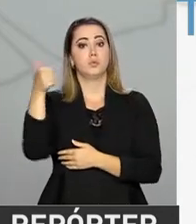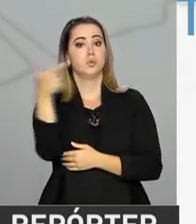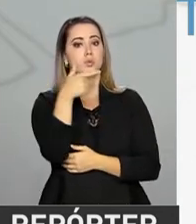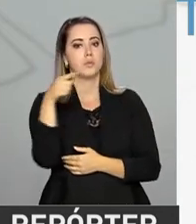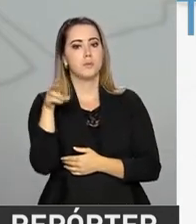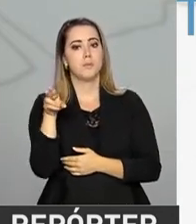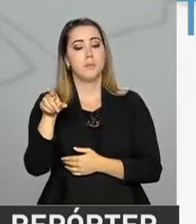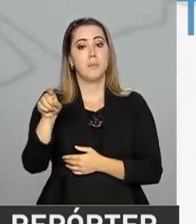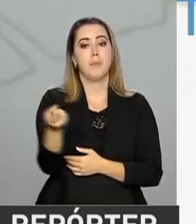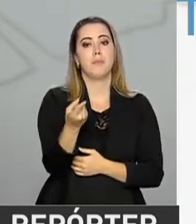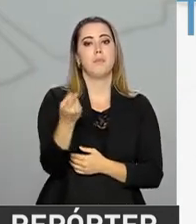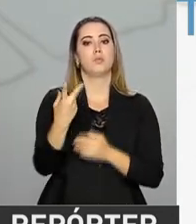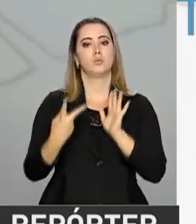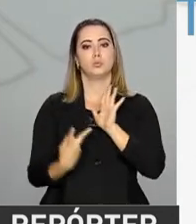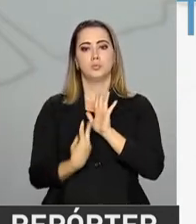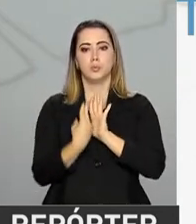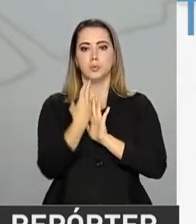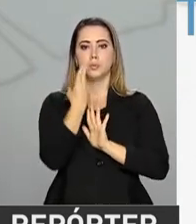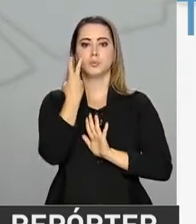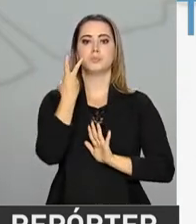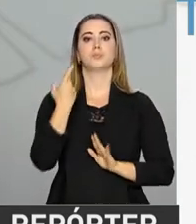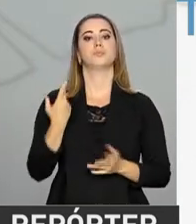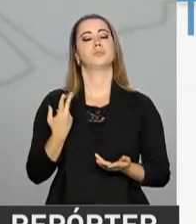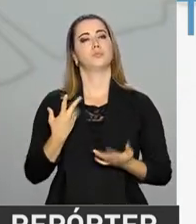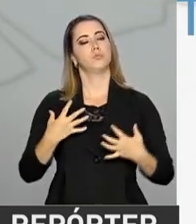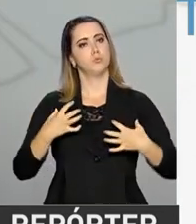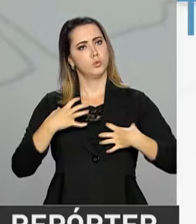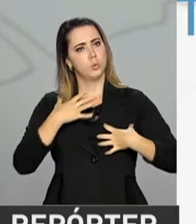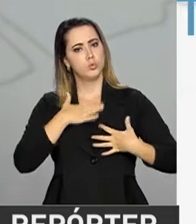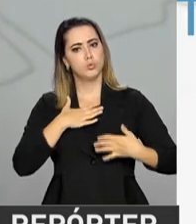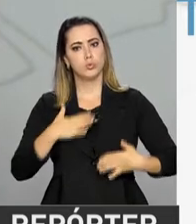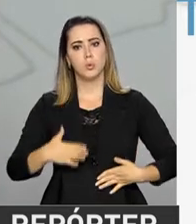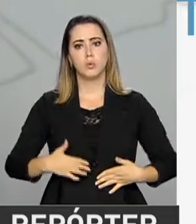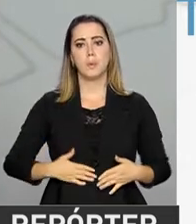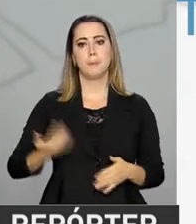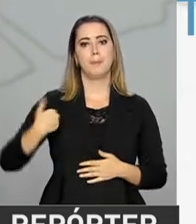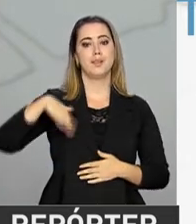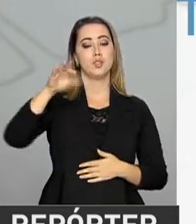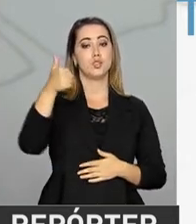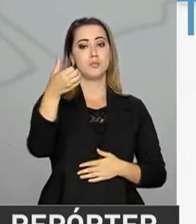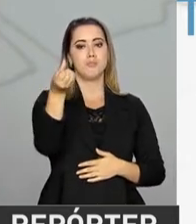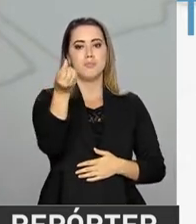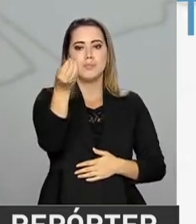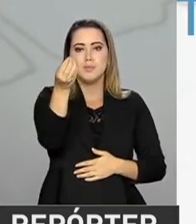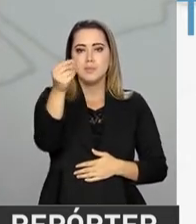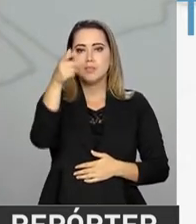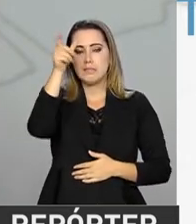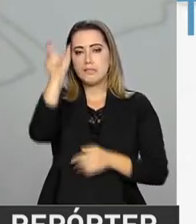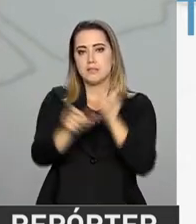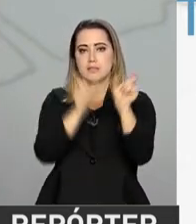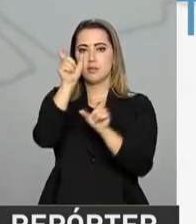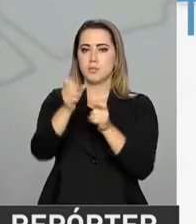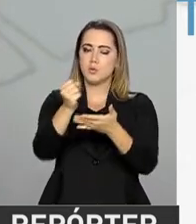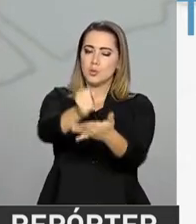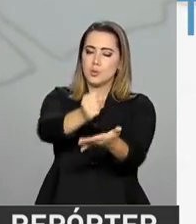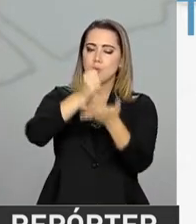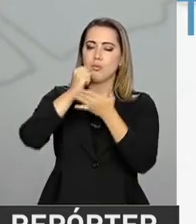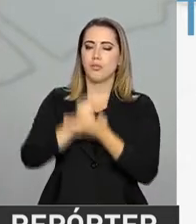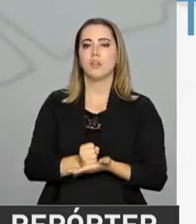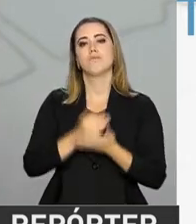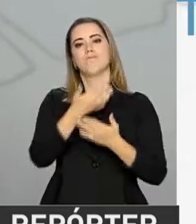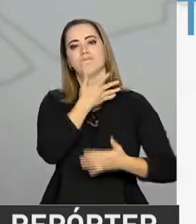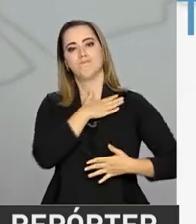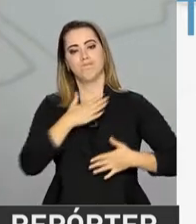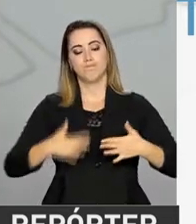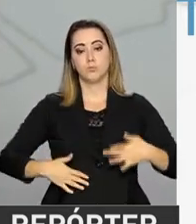mais de 12 mil transplantes de órgãos. Foram mais de 1.600 doadores, crescimento de